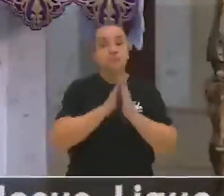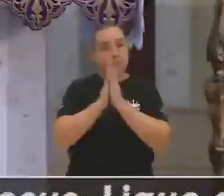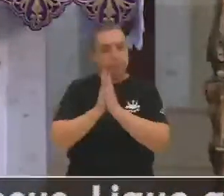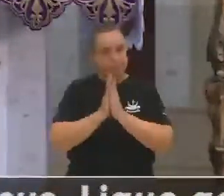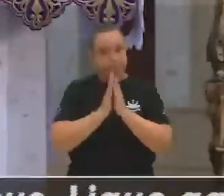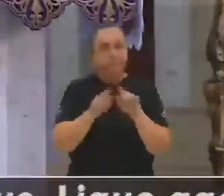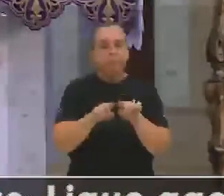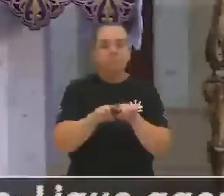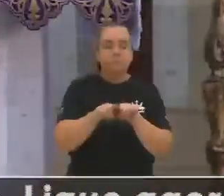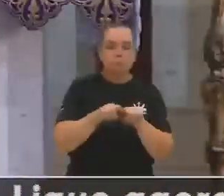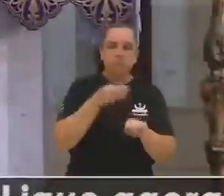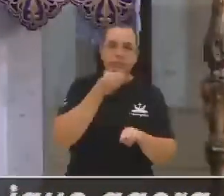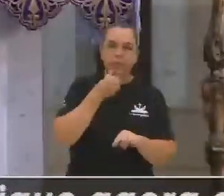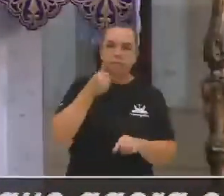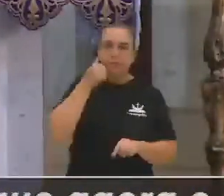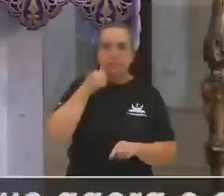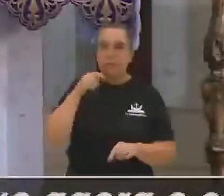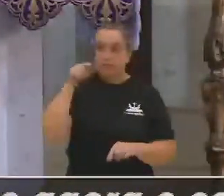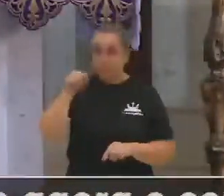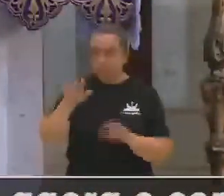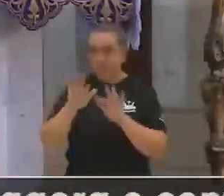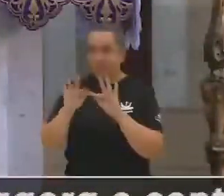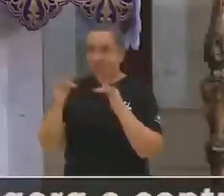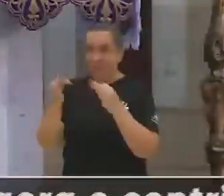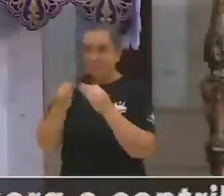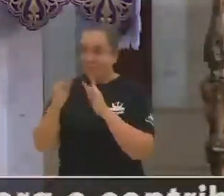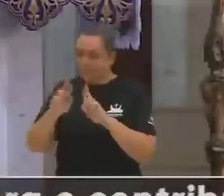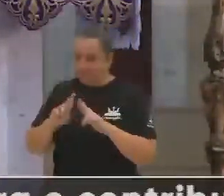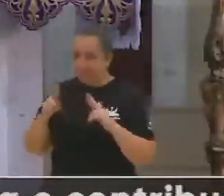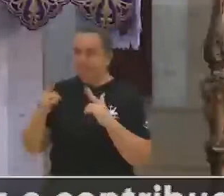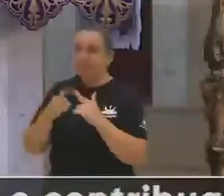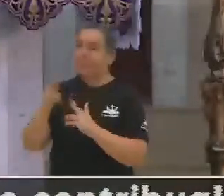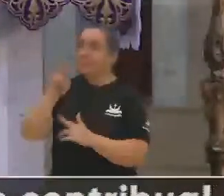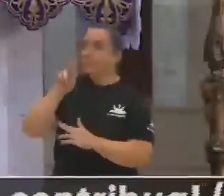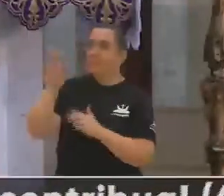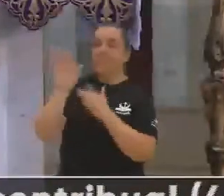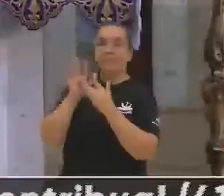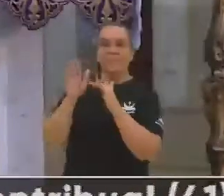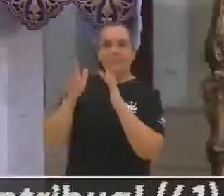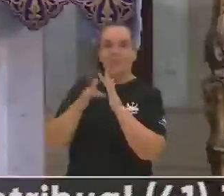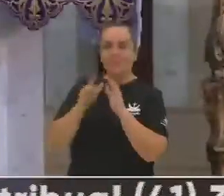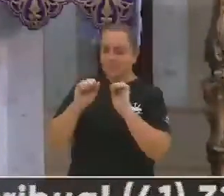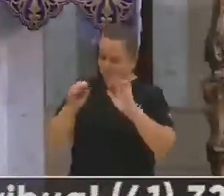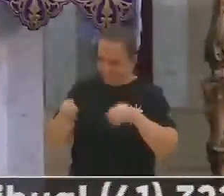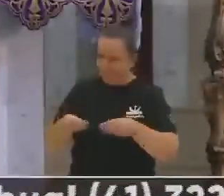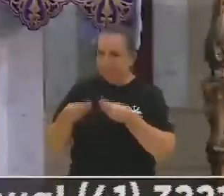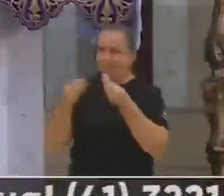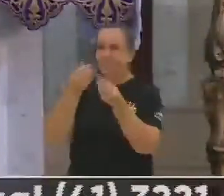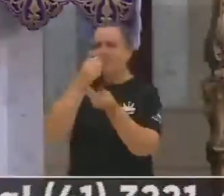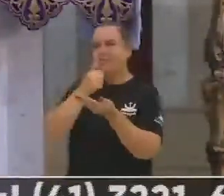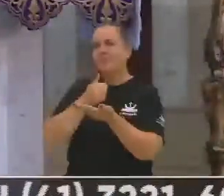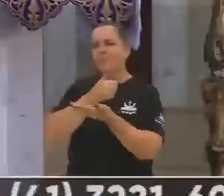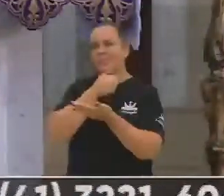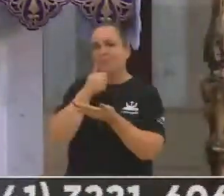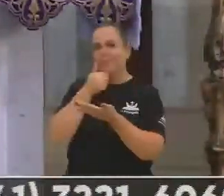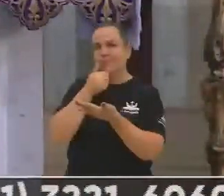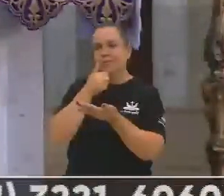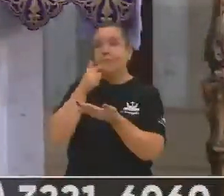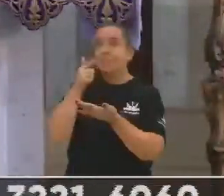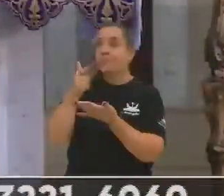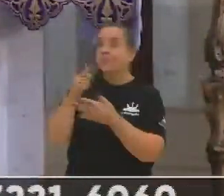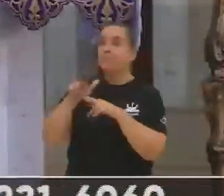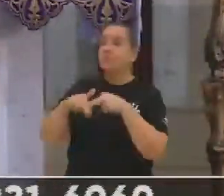Orai, irmãos e irmãs, para que esta nossa família reunida em nome de Cristo possa oferecer um sacrifício que